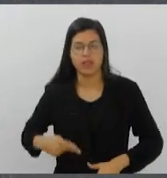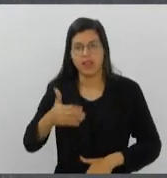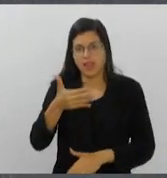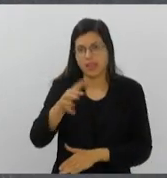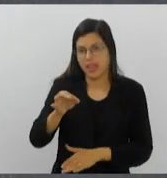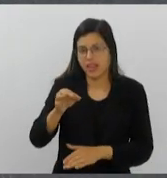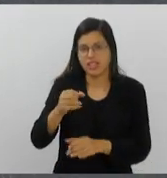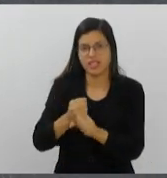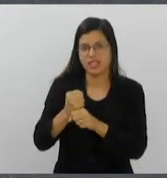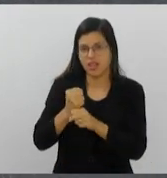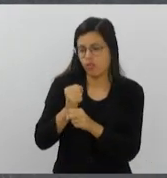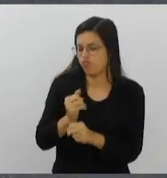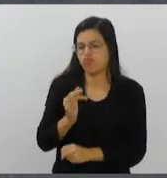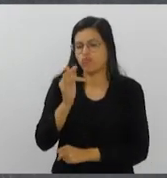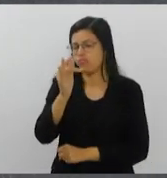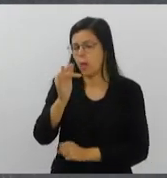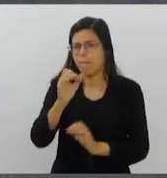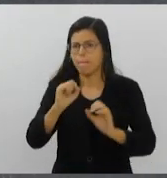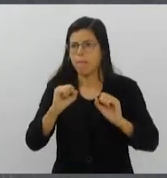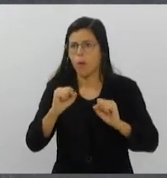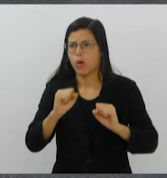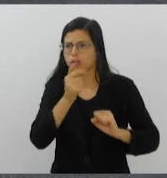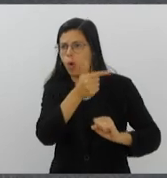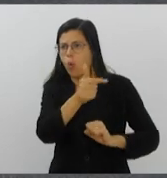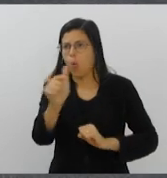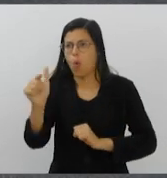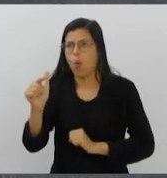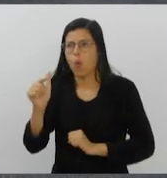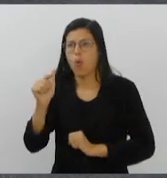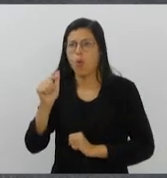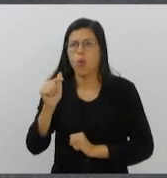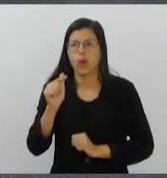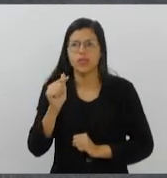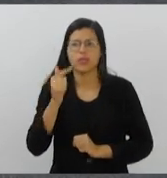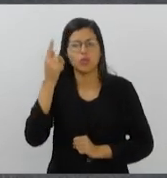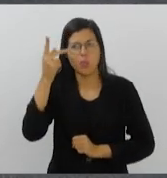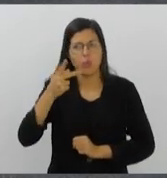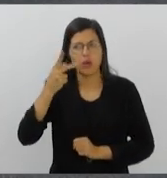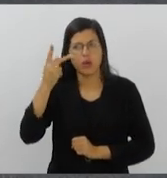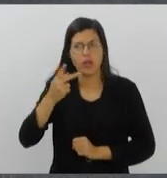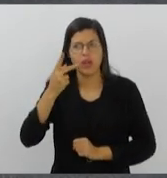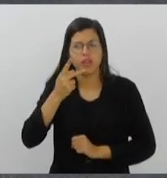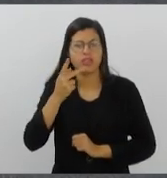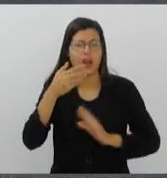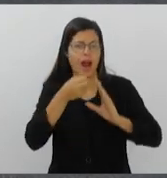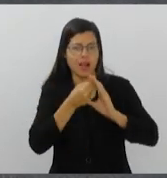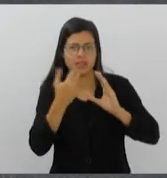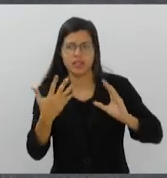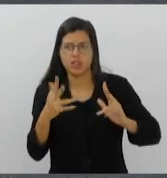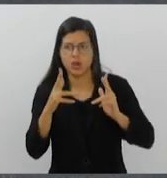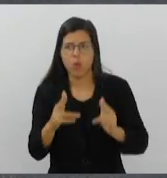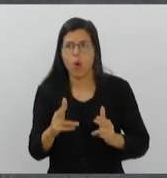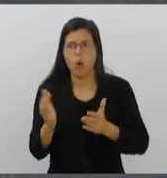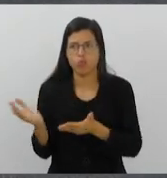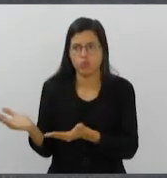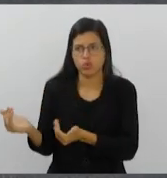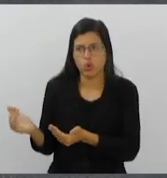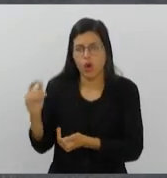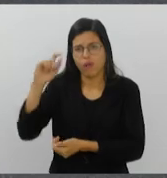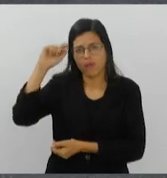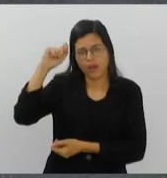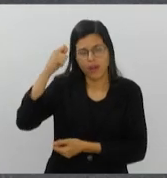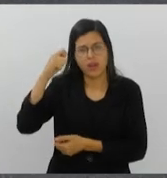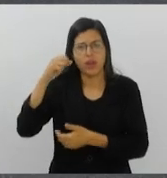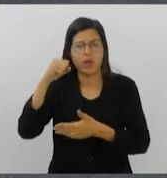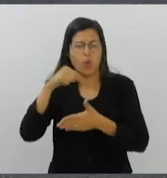anos, possam trazer mais outras parlamentares do perfil que eu carrego, um perfil jovem, negro, militante,